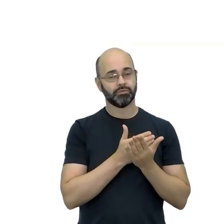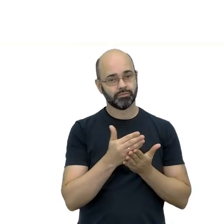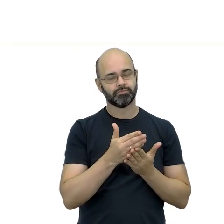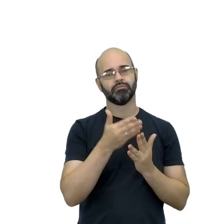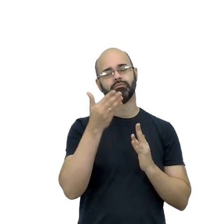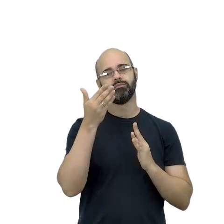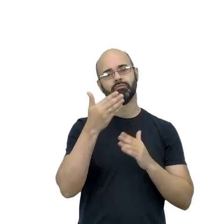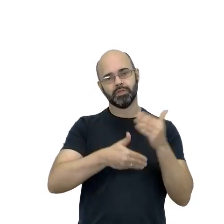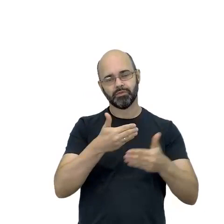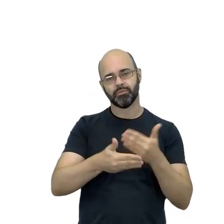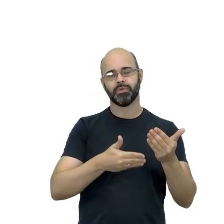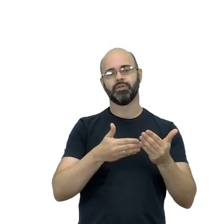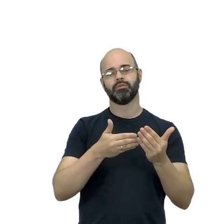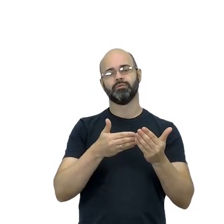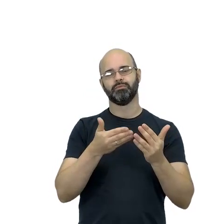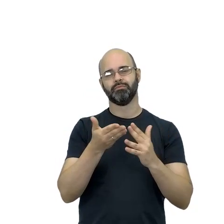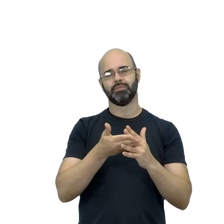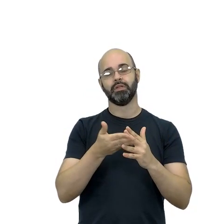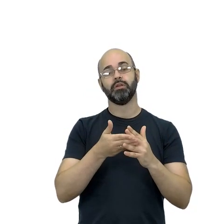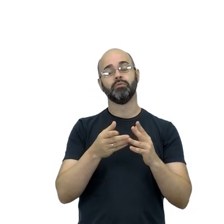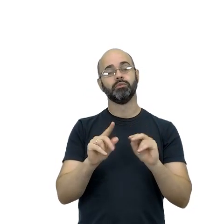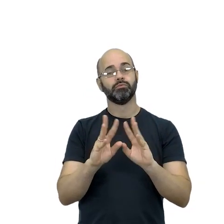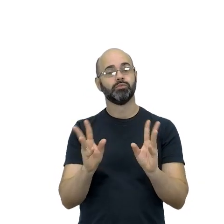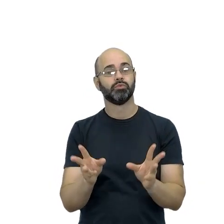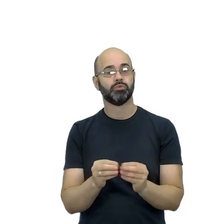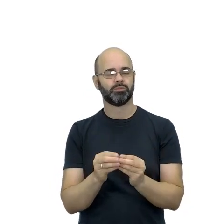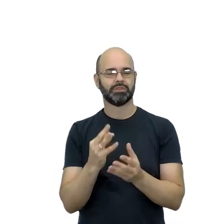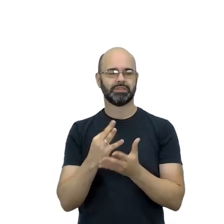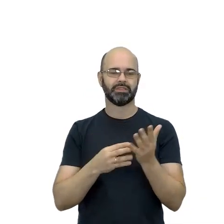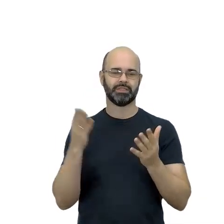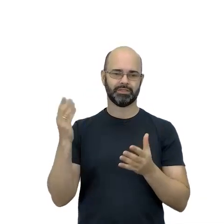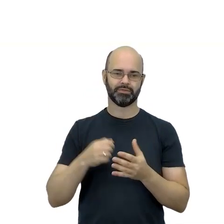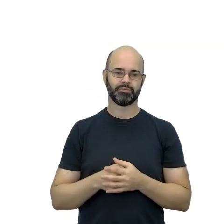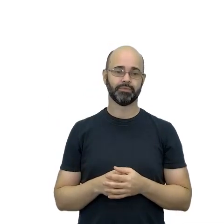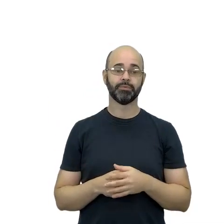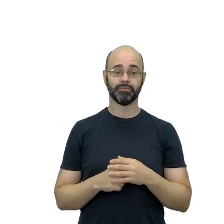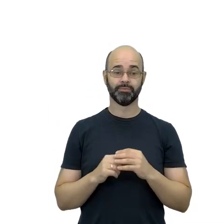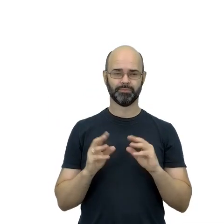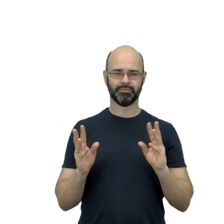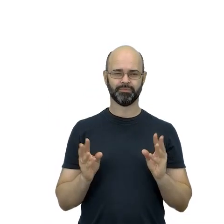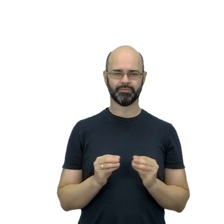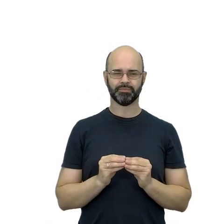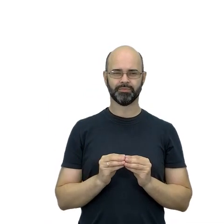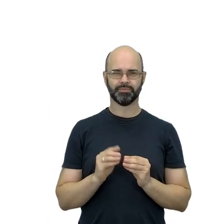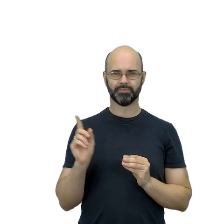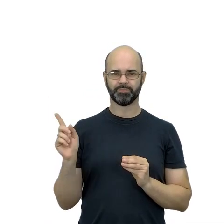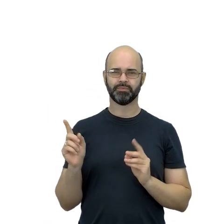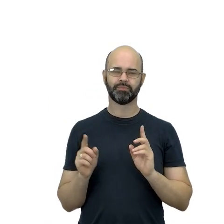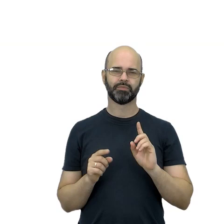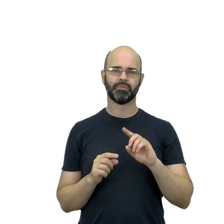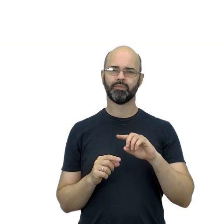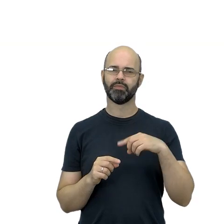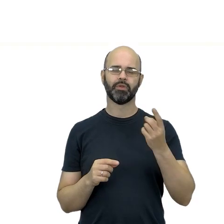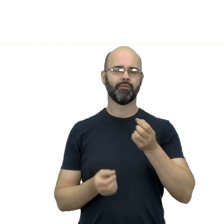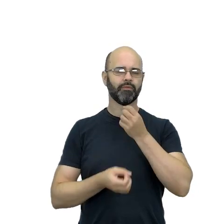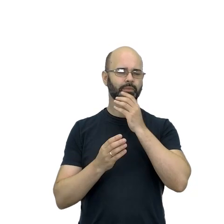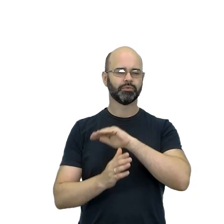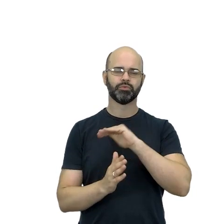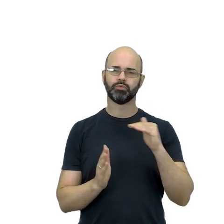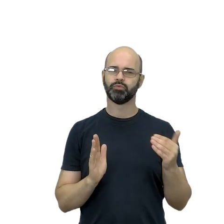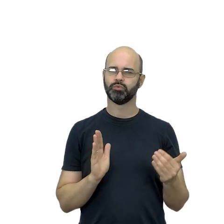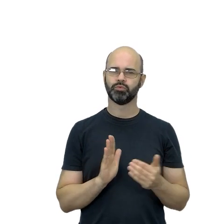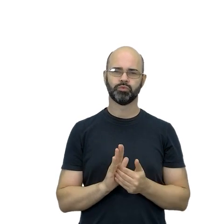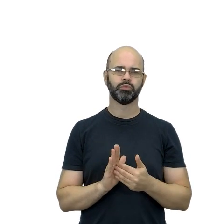favor? Então, esse é o texto que eu já falei para vocês, que é realizado, né, por esse conjunto, e nós vamos ter, depois de toda essa informação, se